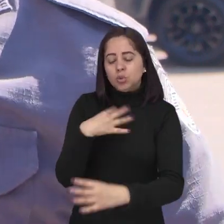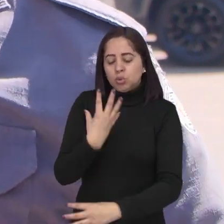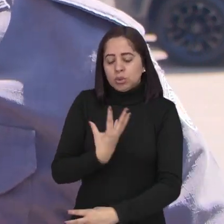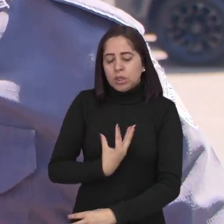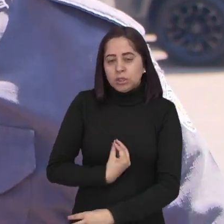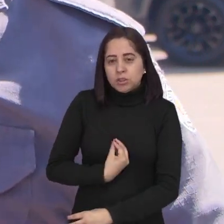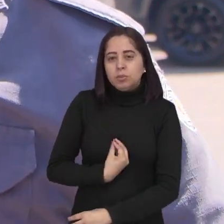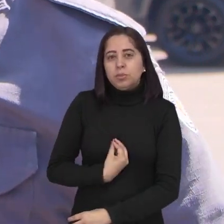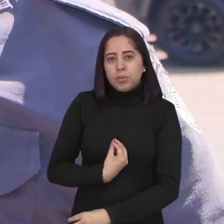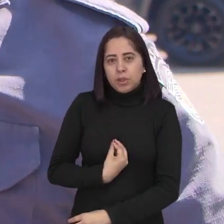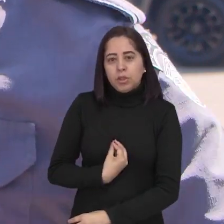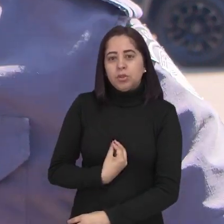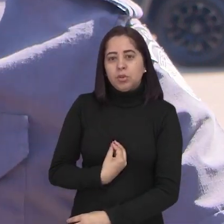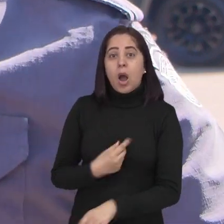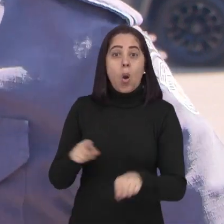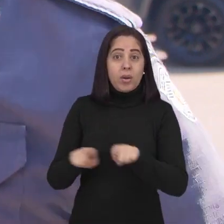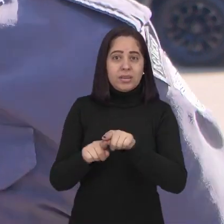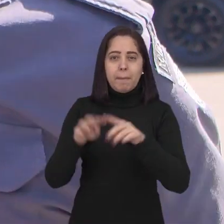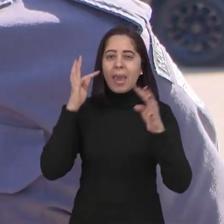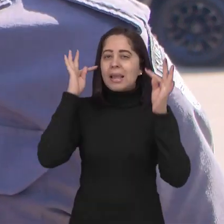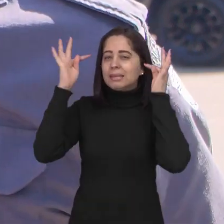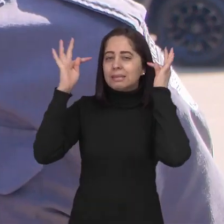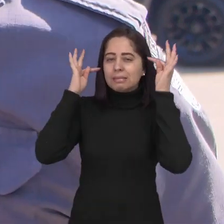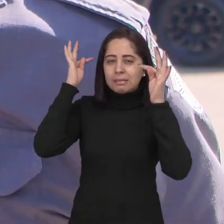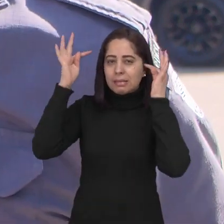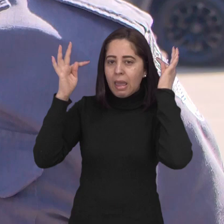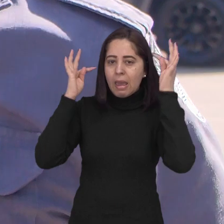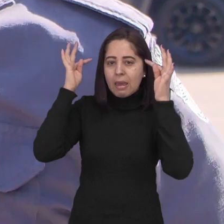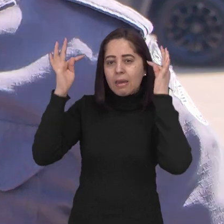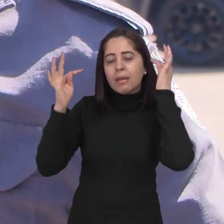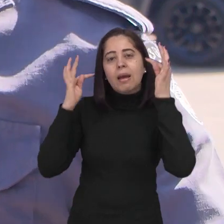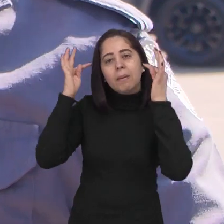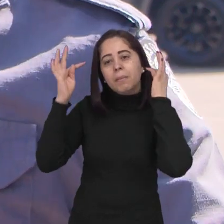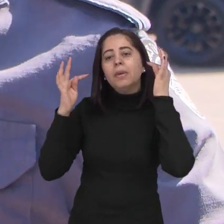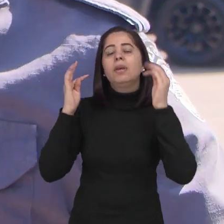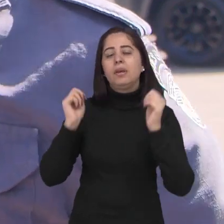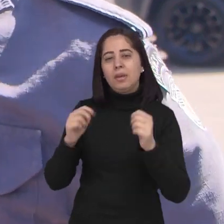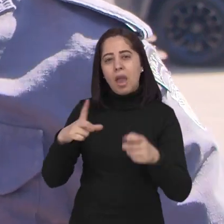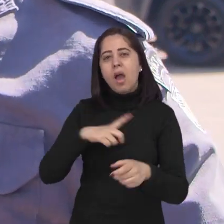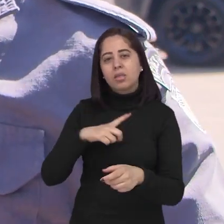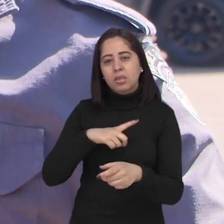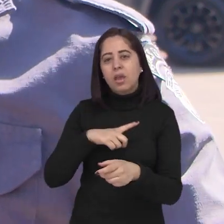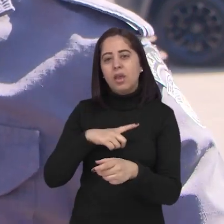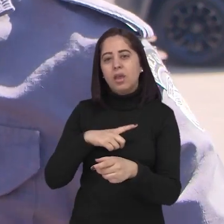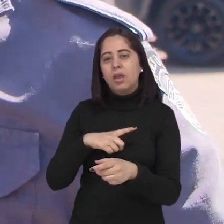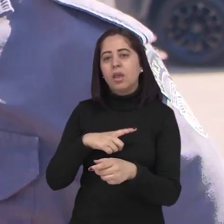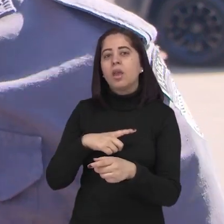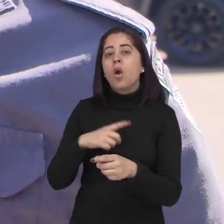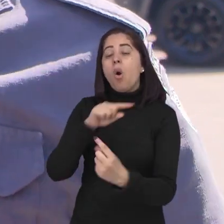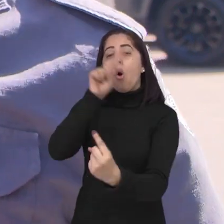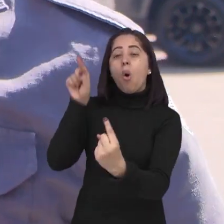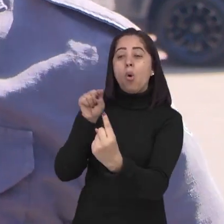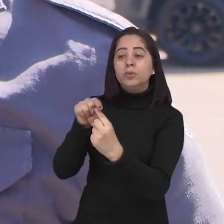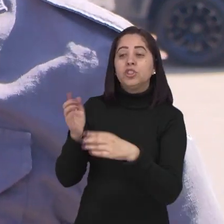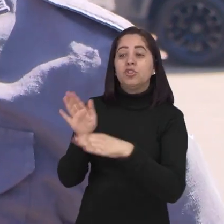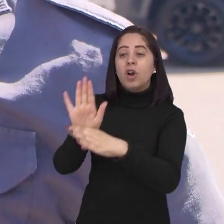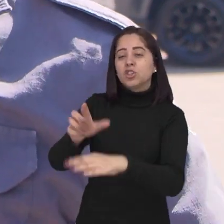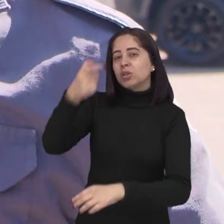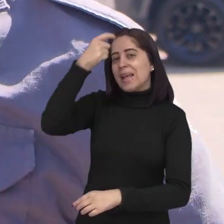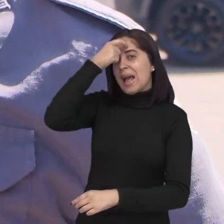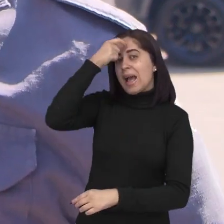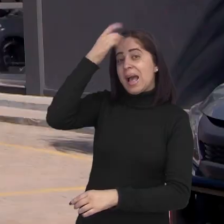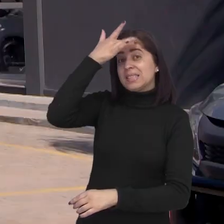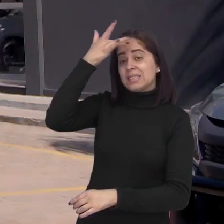espiritual de nossos policiais, e as terapias que são feitas, terapias em conjunto, por pelotões, que trabalha a